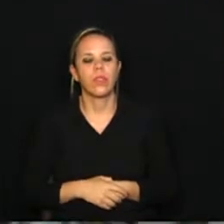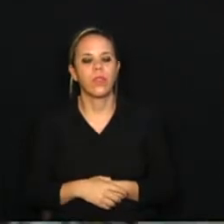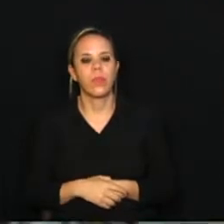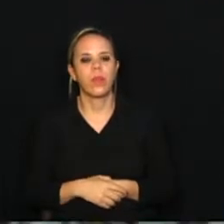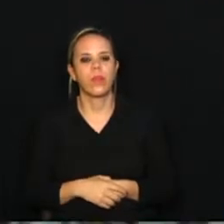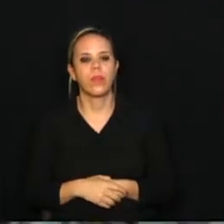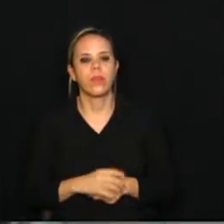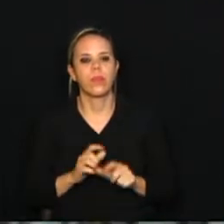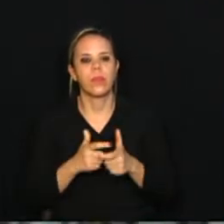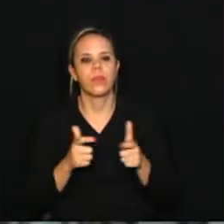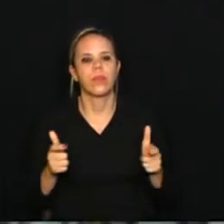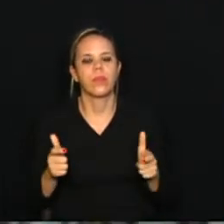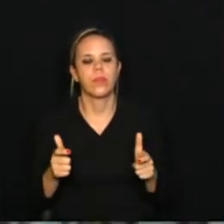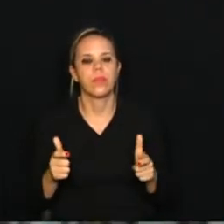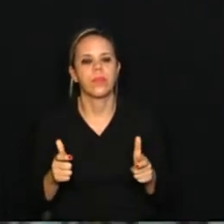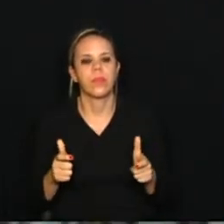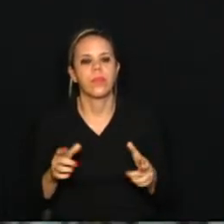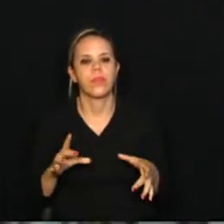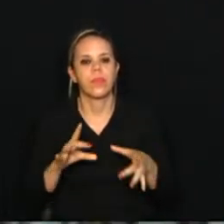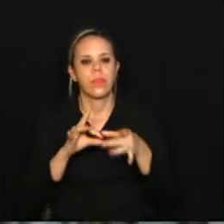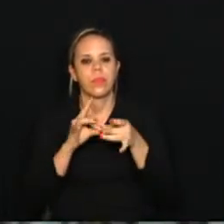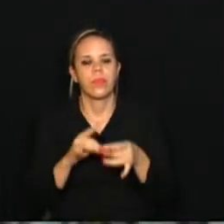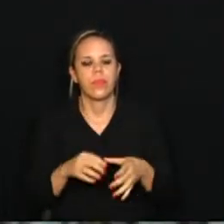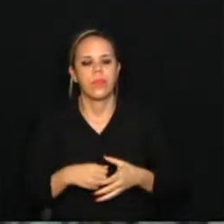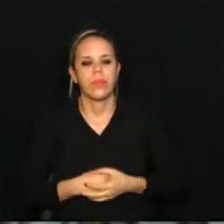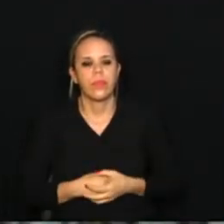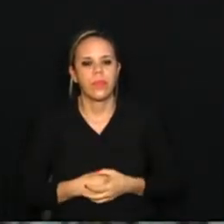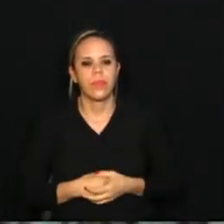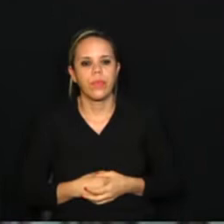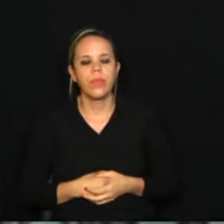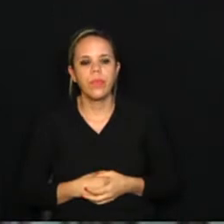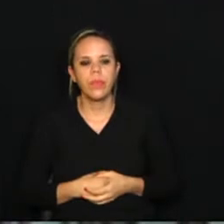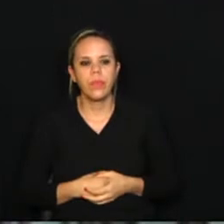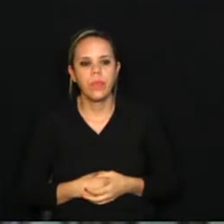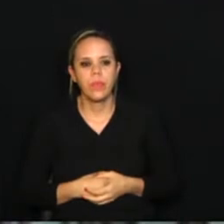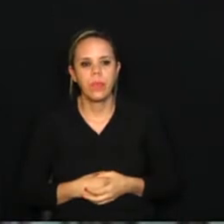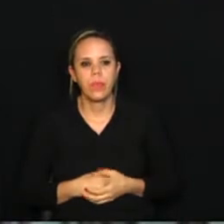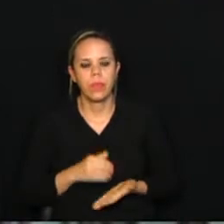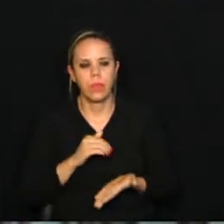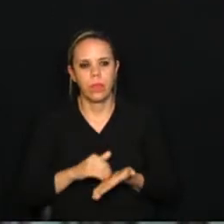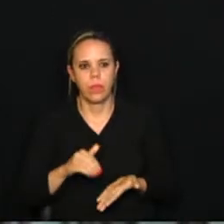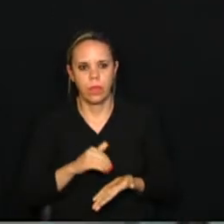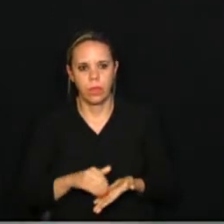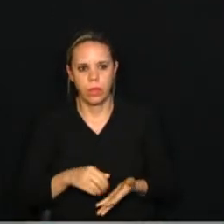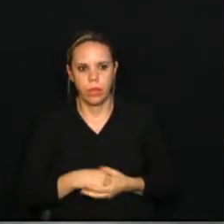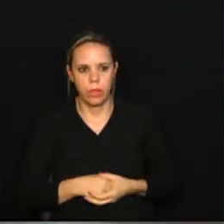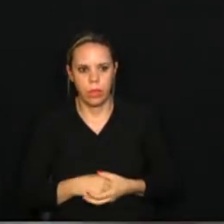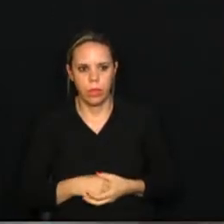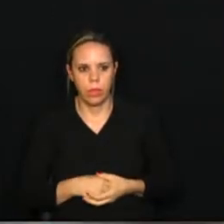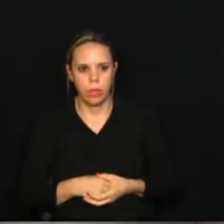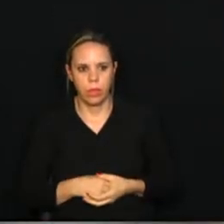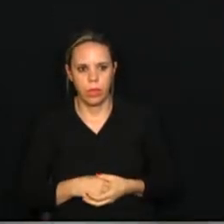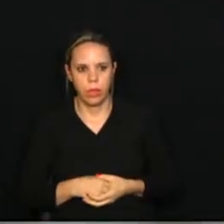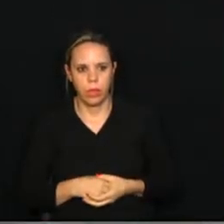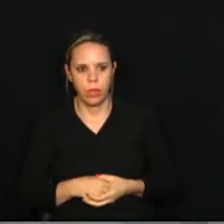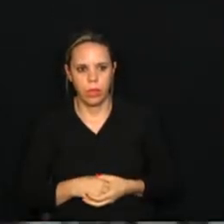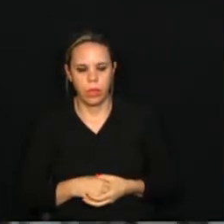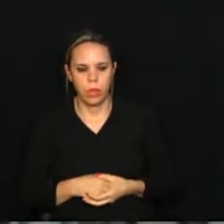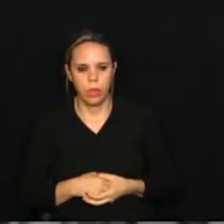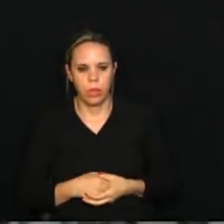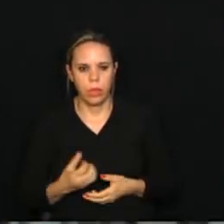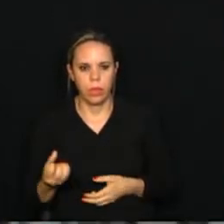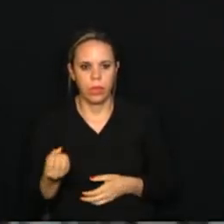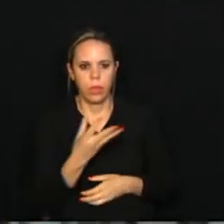aumentando o convênio com a secretaria. E